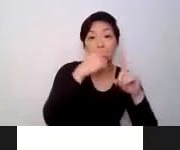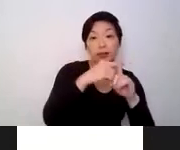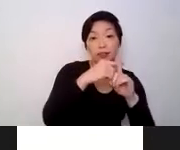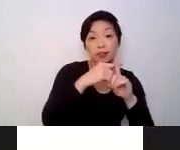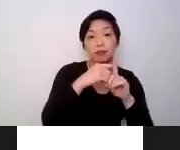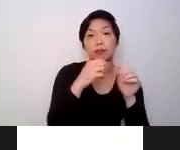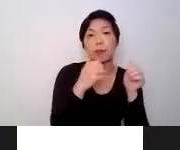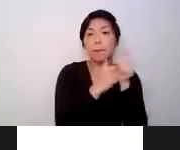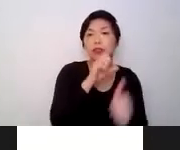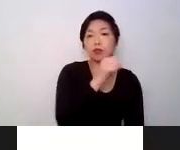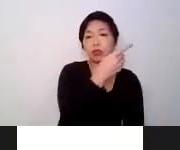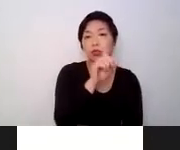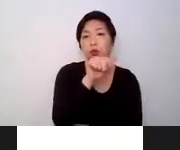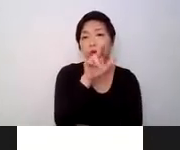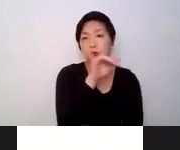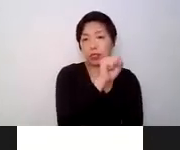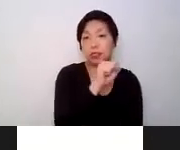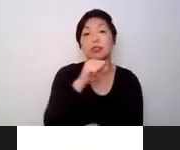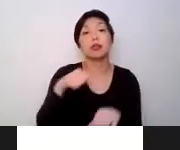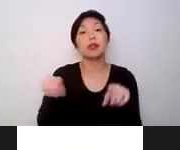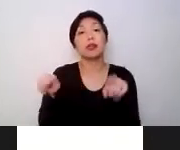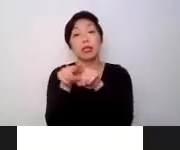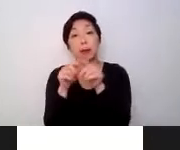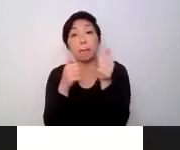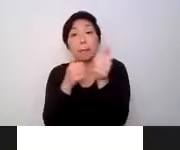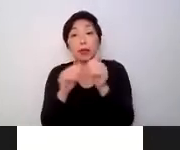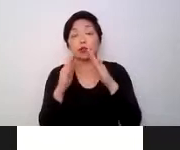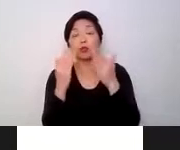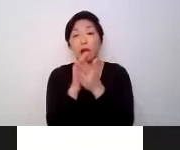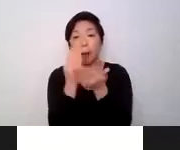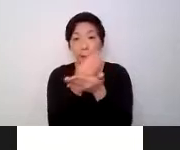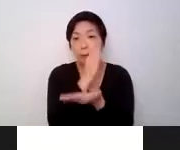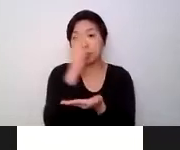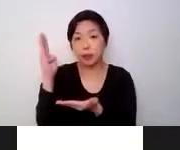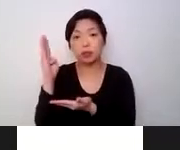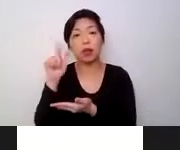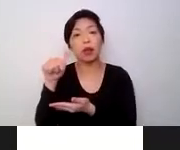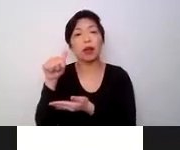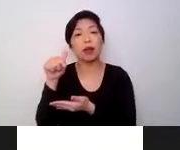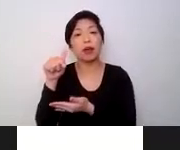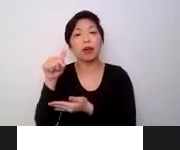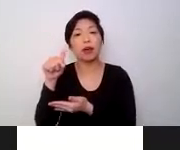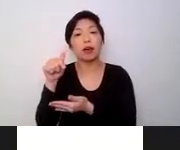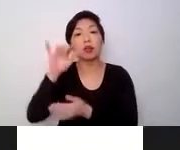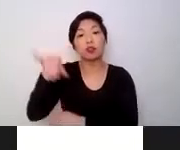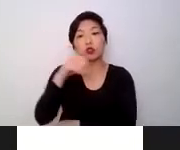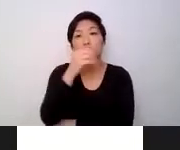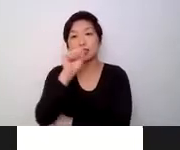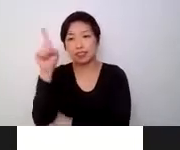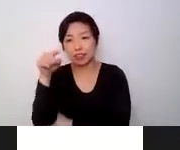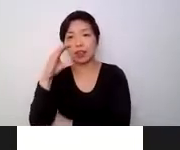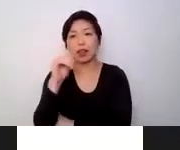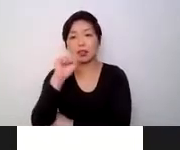a biblioteca, pertencia ao José Castro e Macedo Soares. Então, a gente percebe quanto